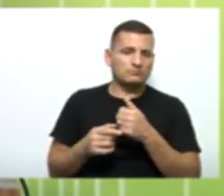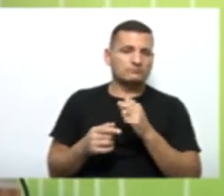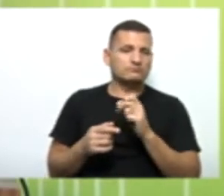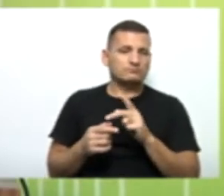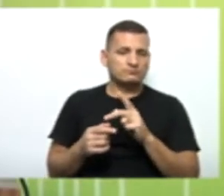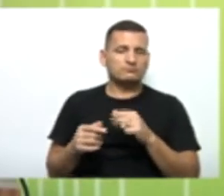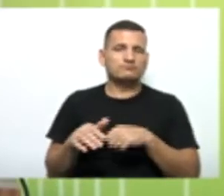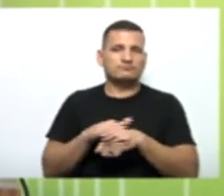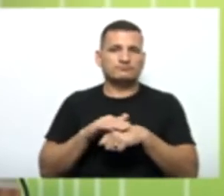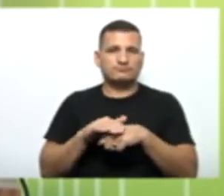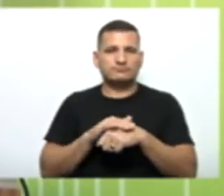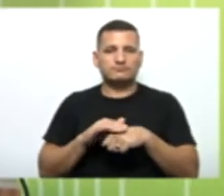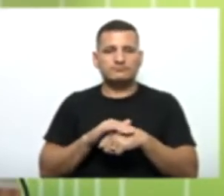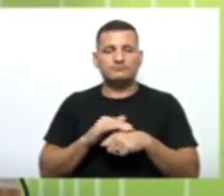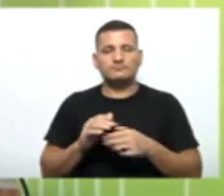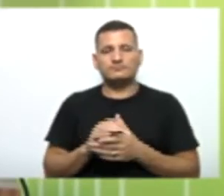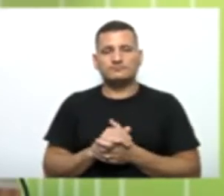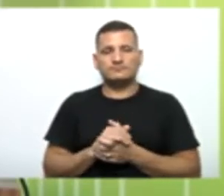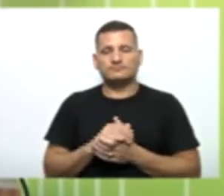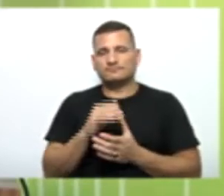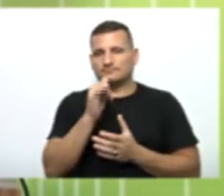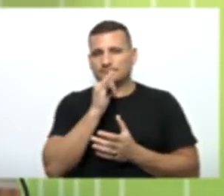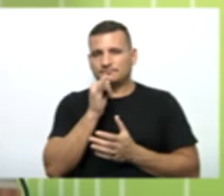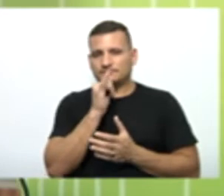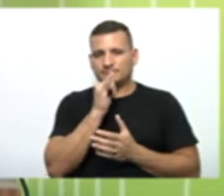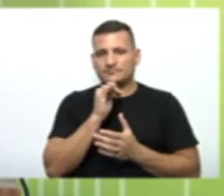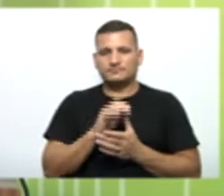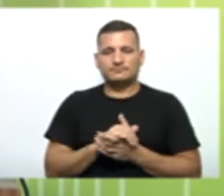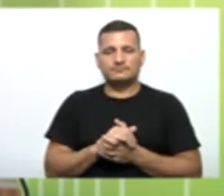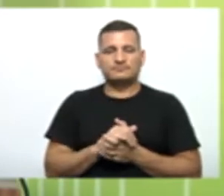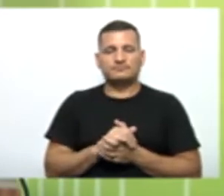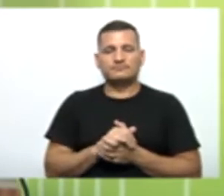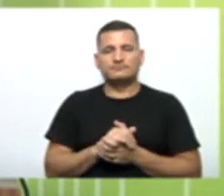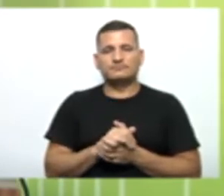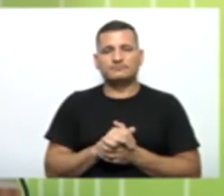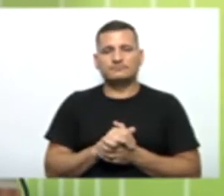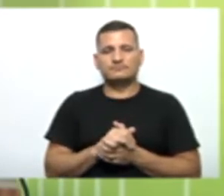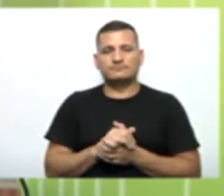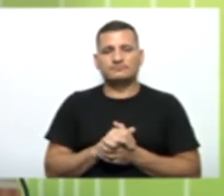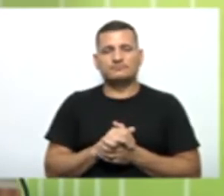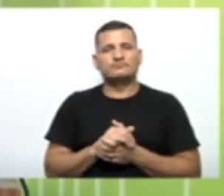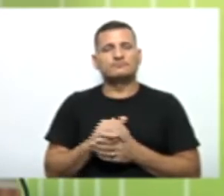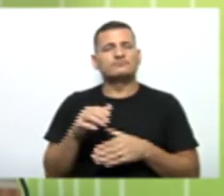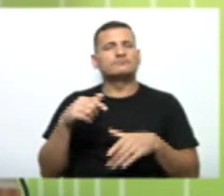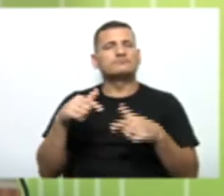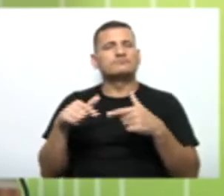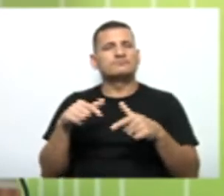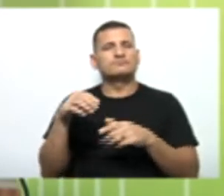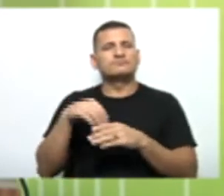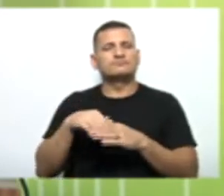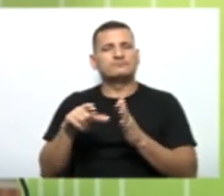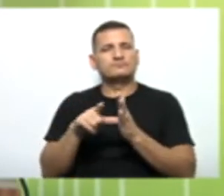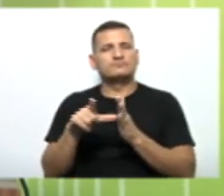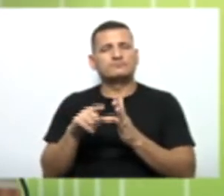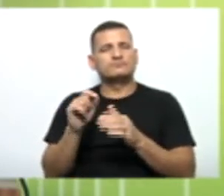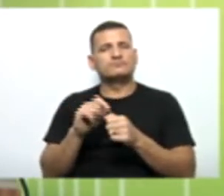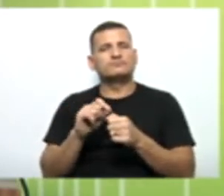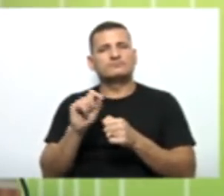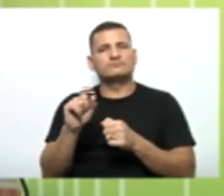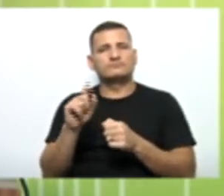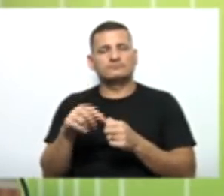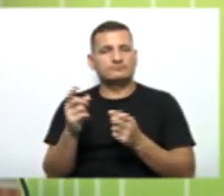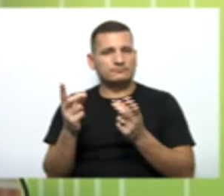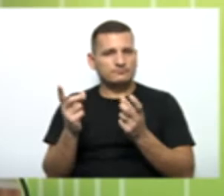lá começar então. Por exemplo, uma das atividades não é vender carro? Isso